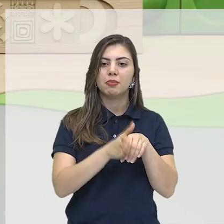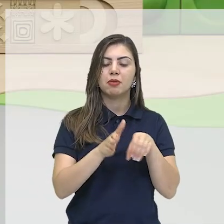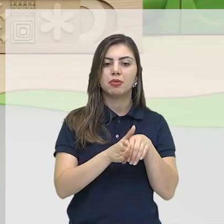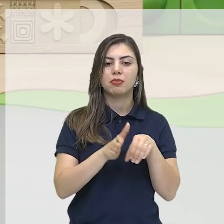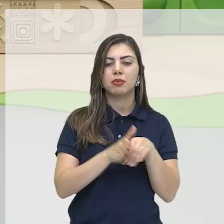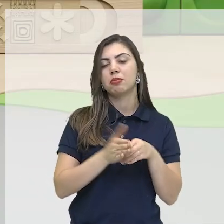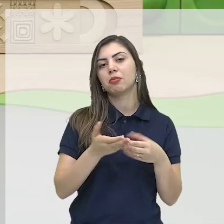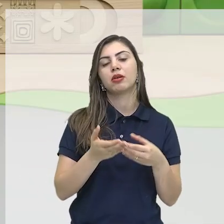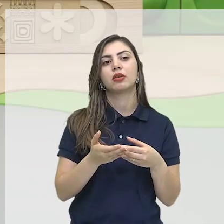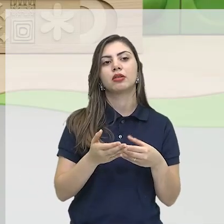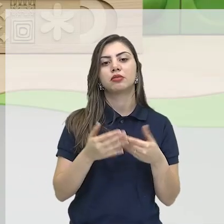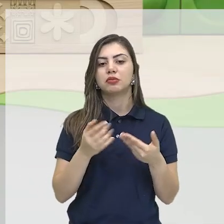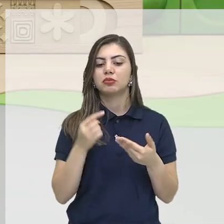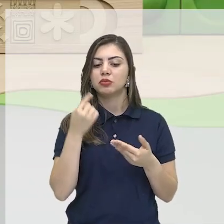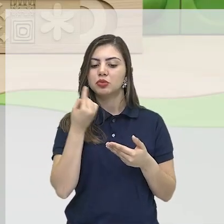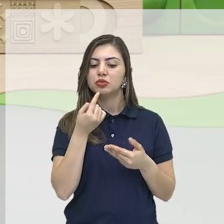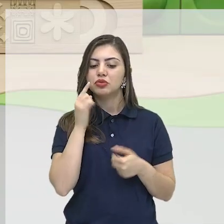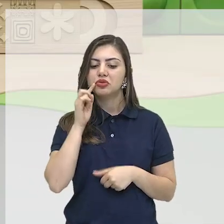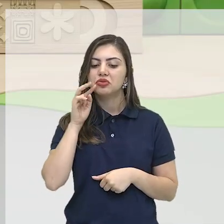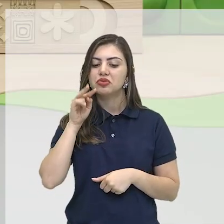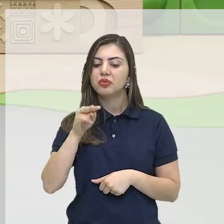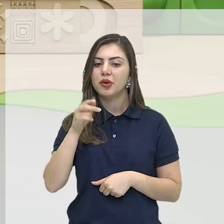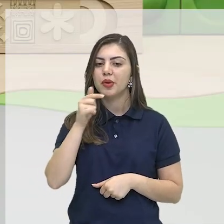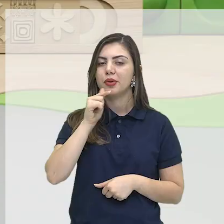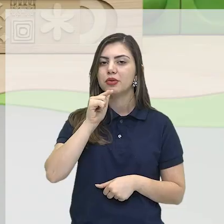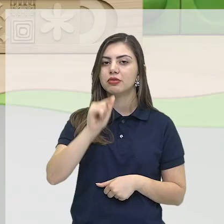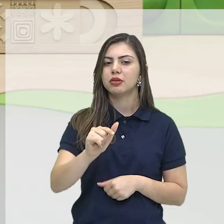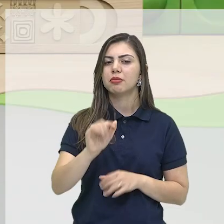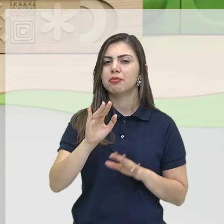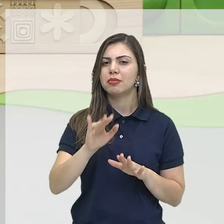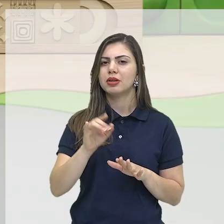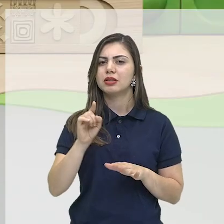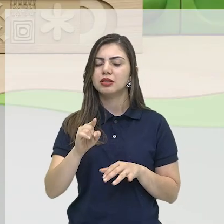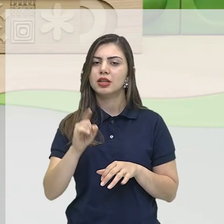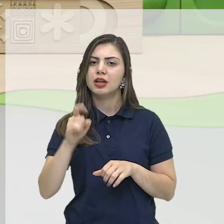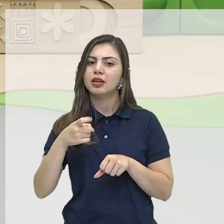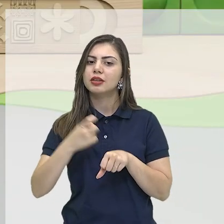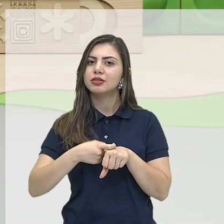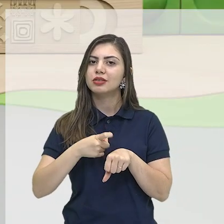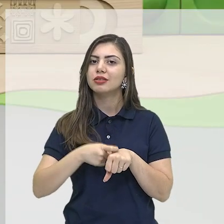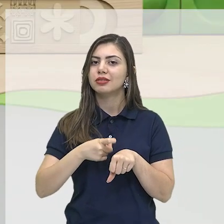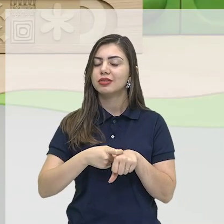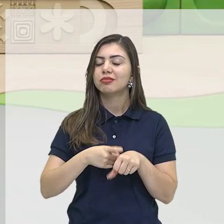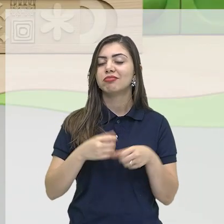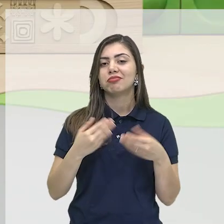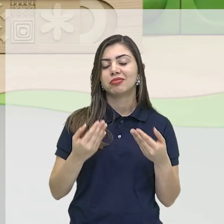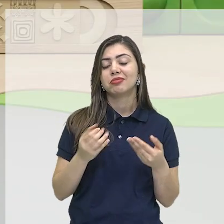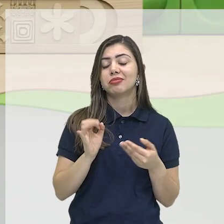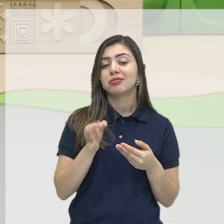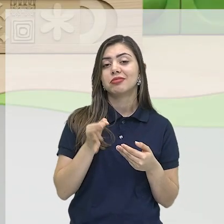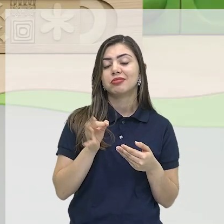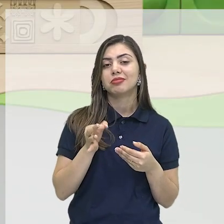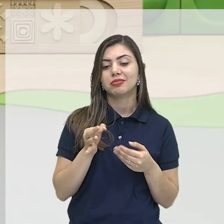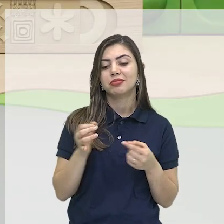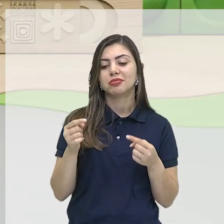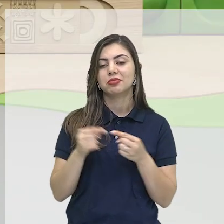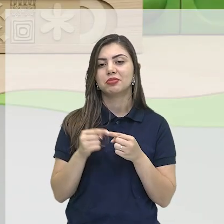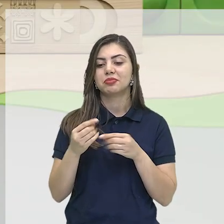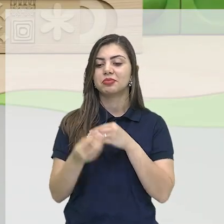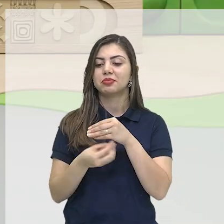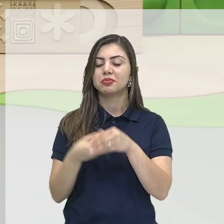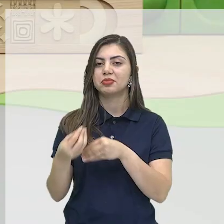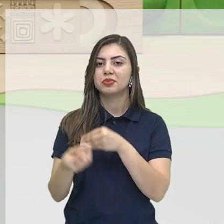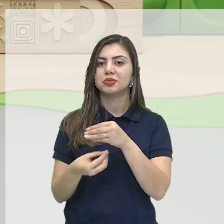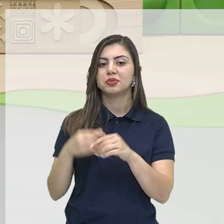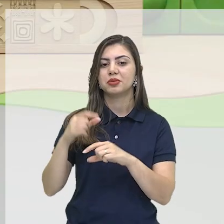Ah, professora, mas ela é sólida. Isso mesmo, uma mistura composta de sólidos, pois você pode facilmente distinguir